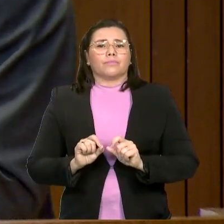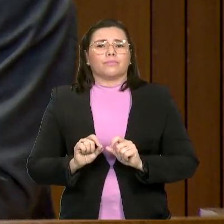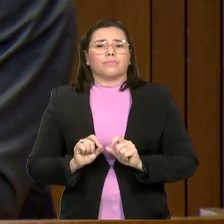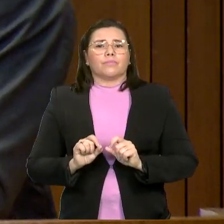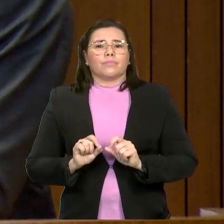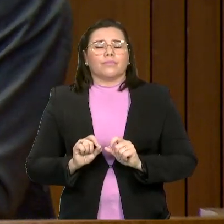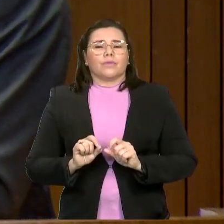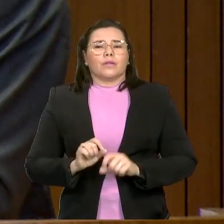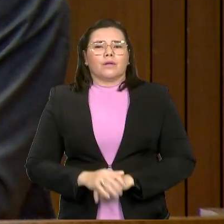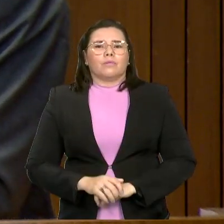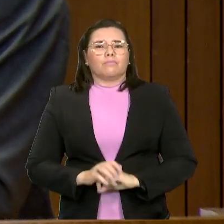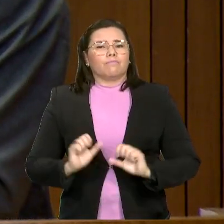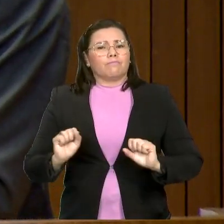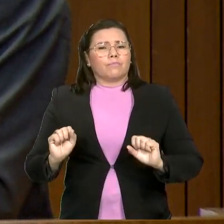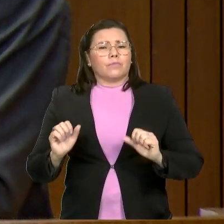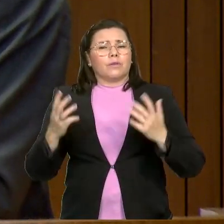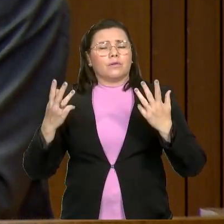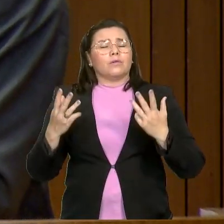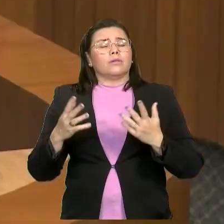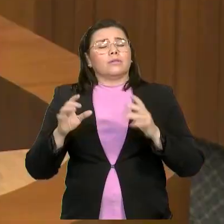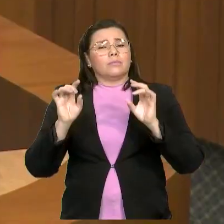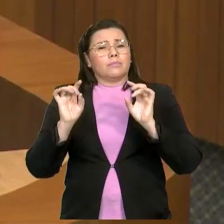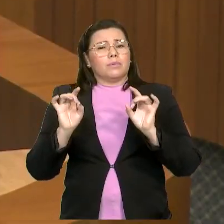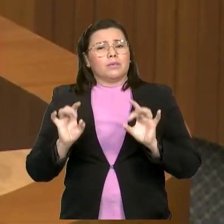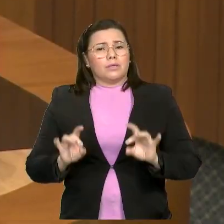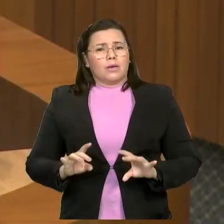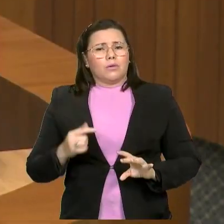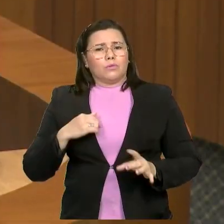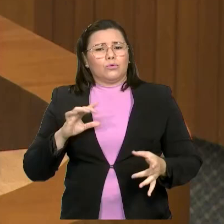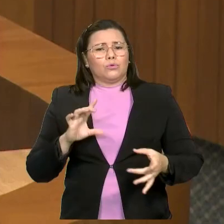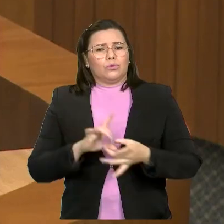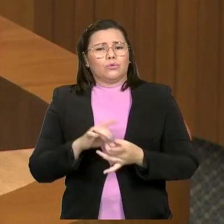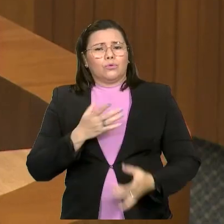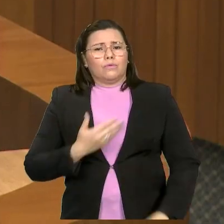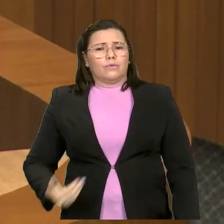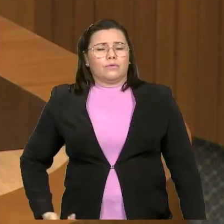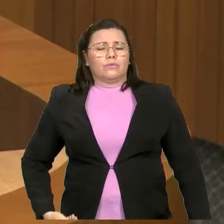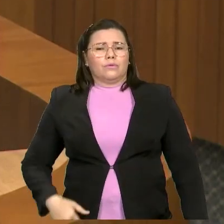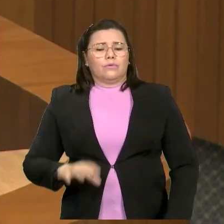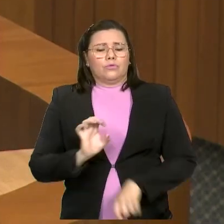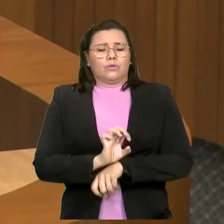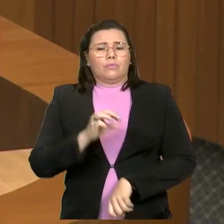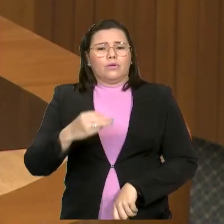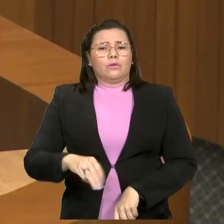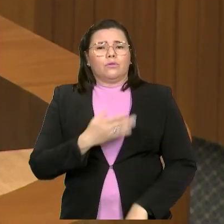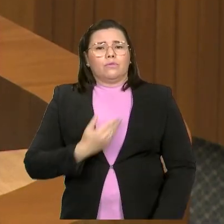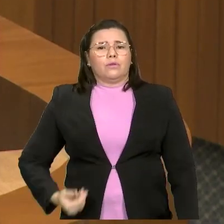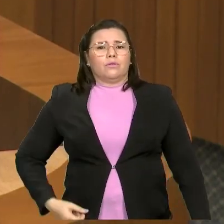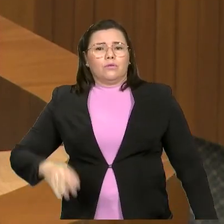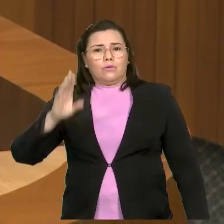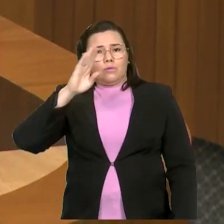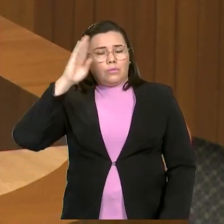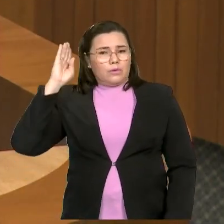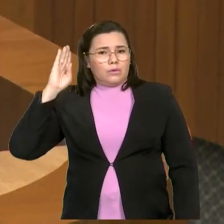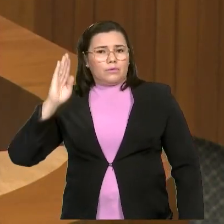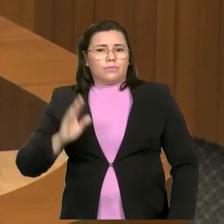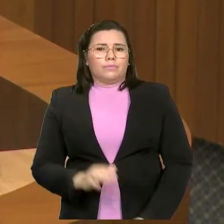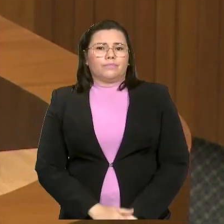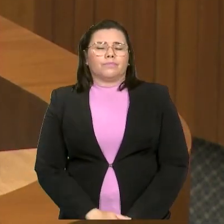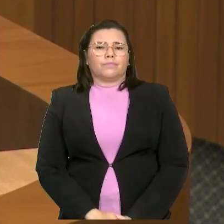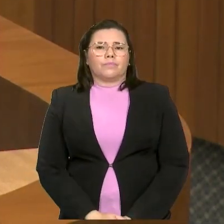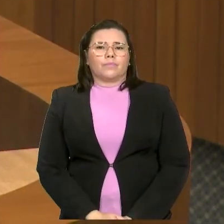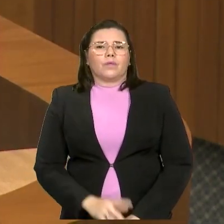Maranhão, junto com o nosso governador Carlos Brandão, sobre a promoção dos policiais e